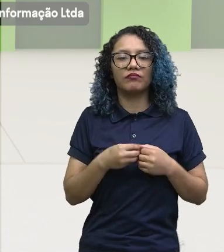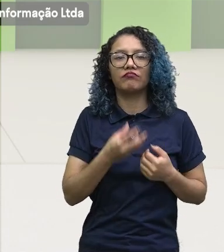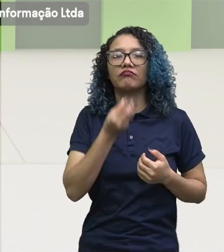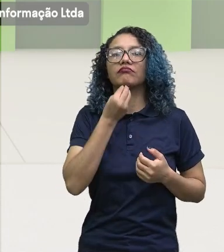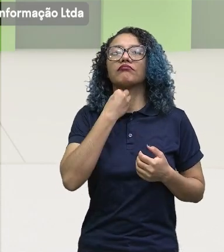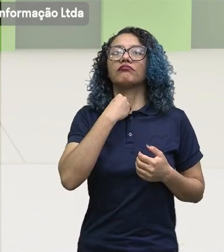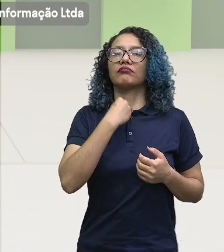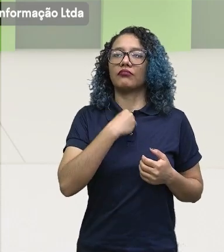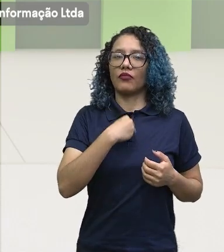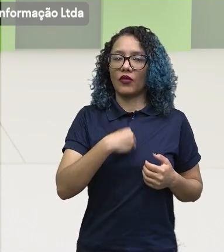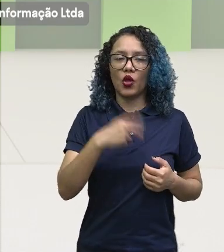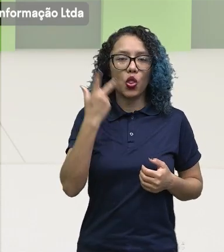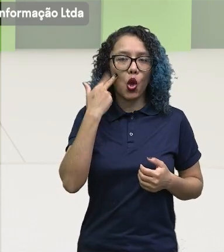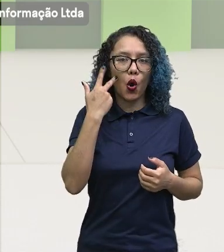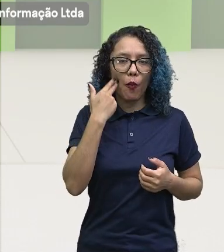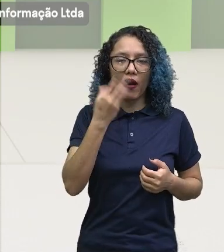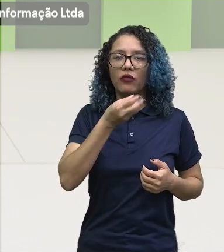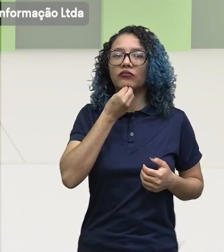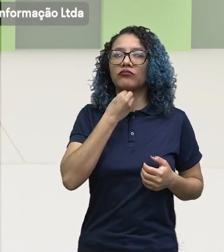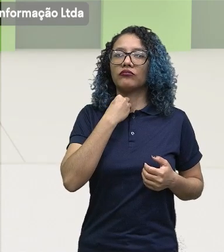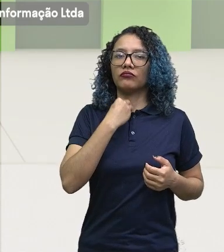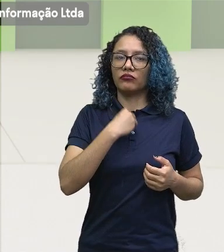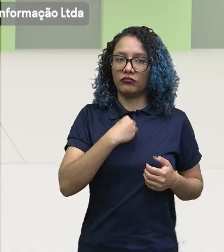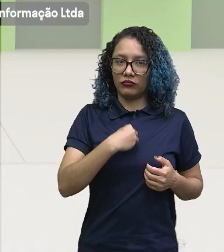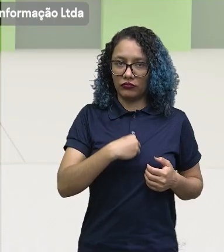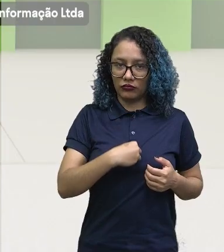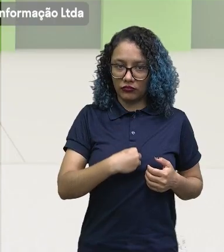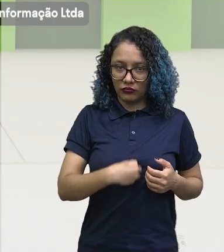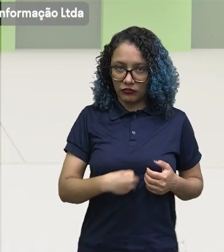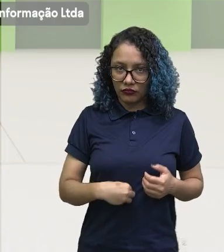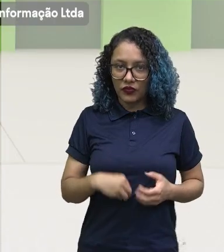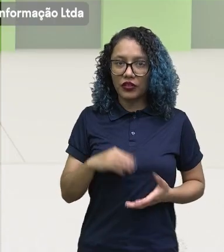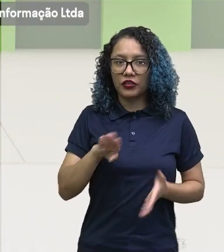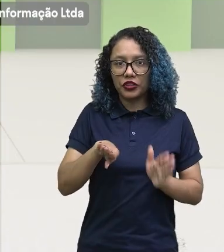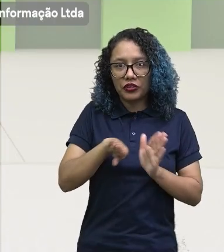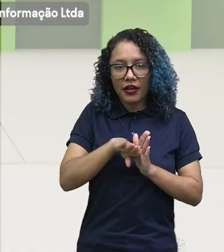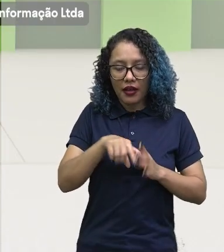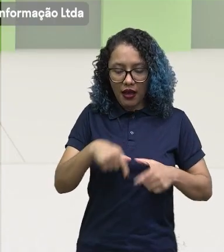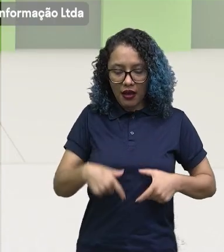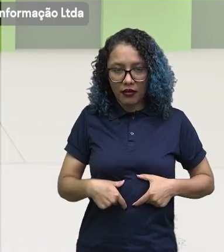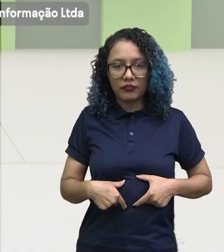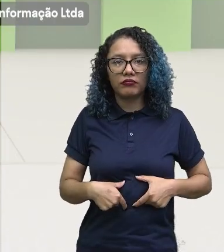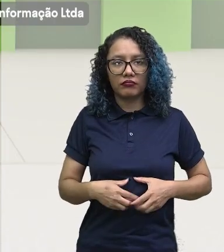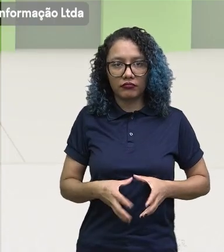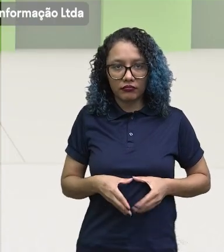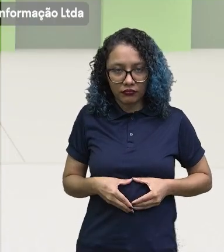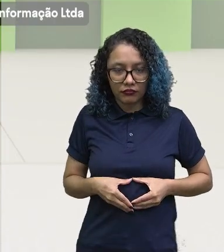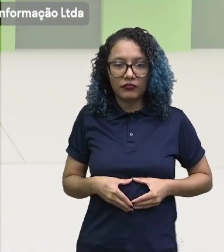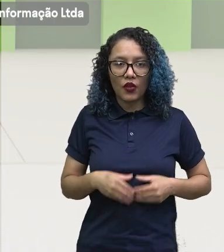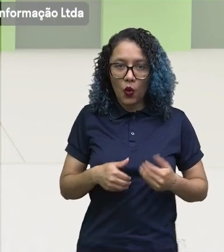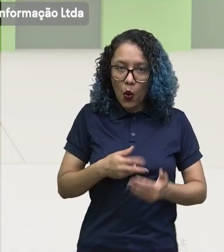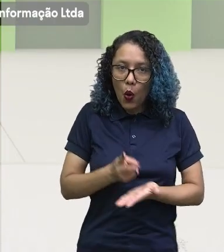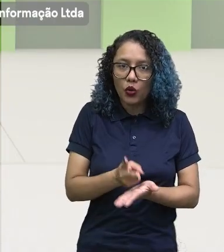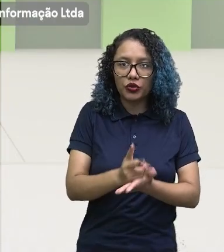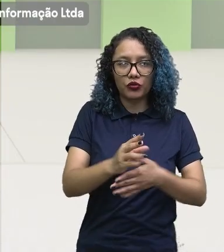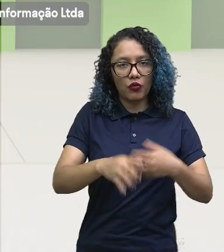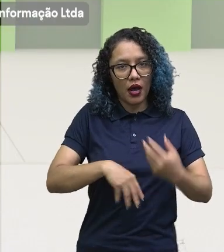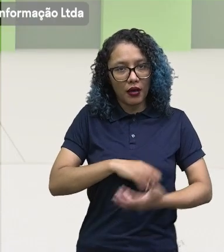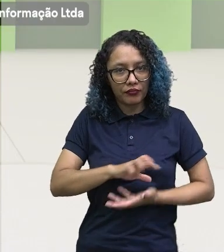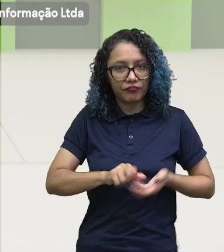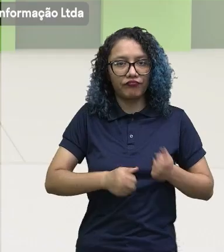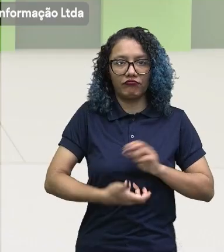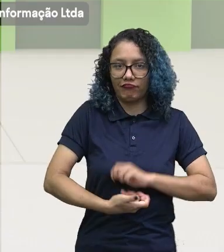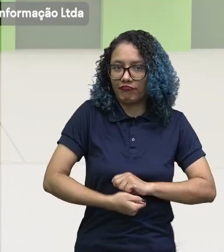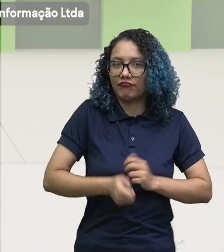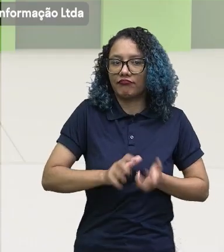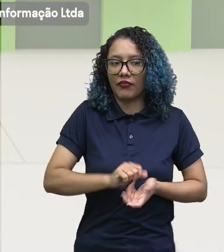ali pela estrutura para que ele vá para o estômago, né, para dar continuidade no processo da digestão. Quando acontece,